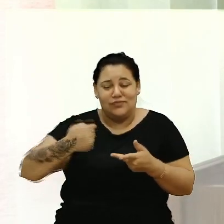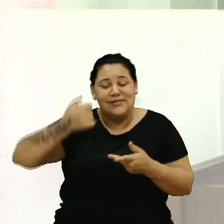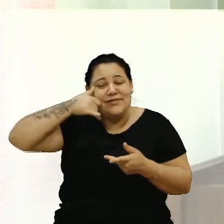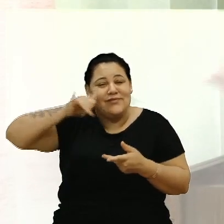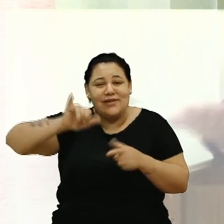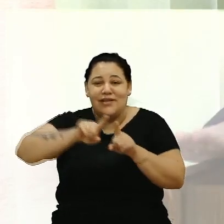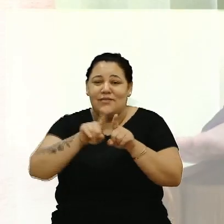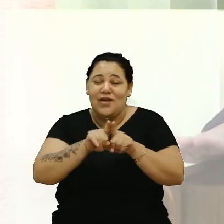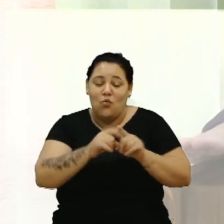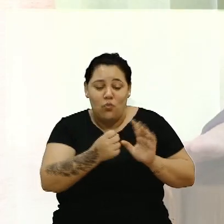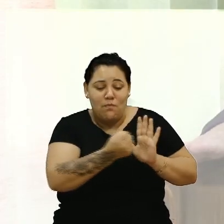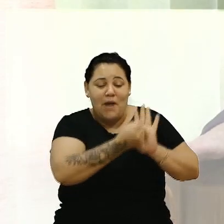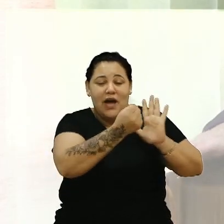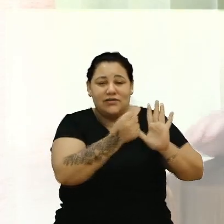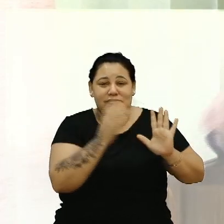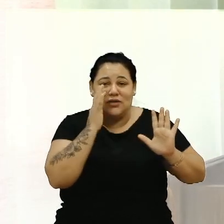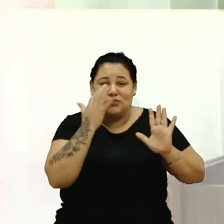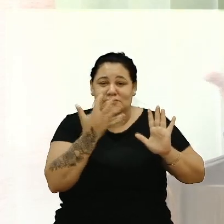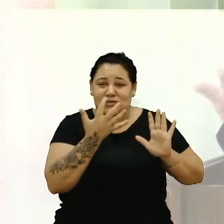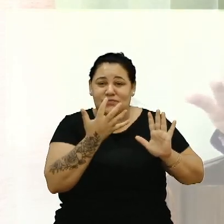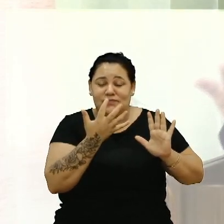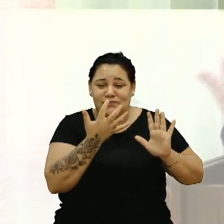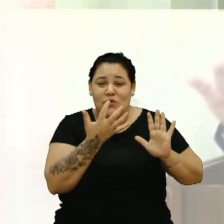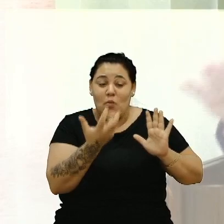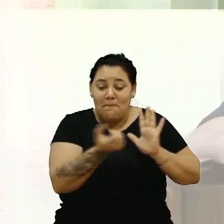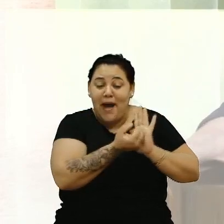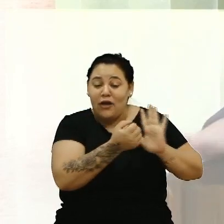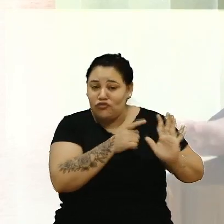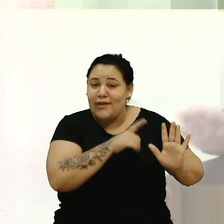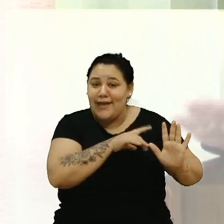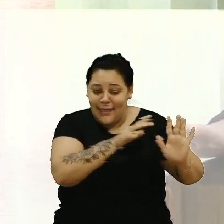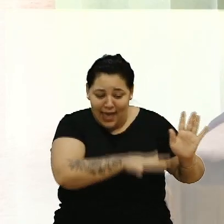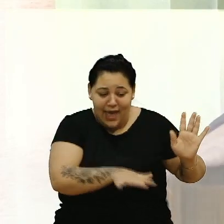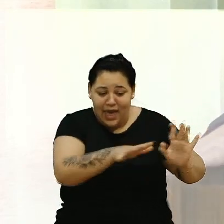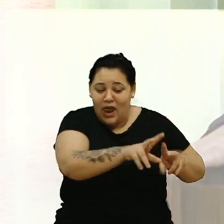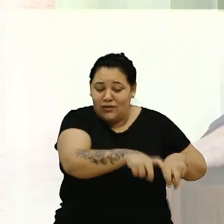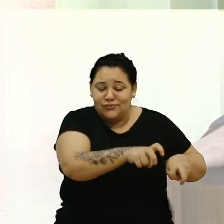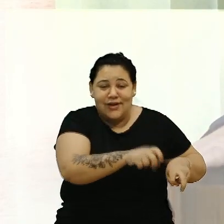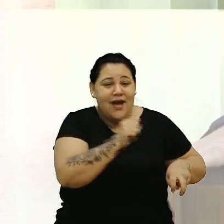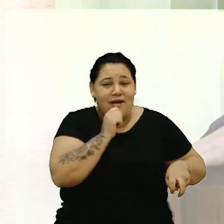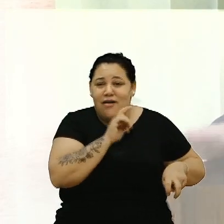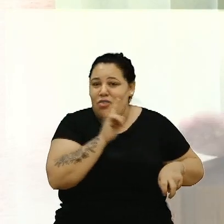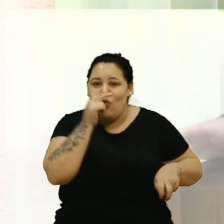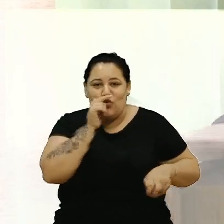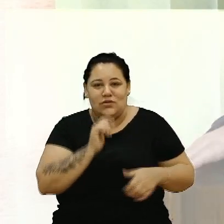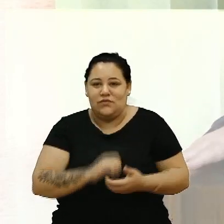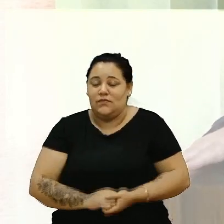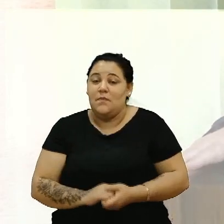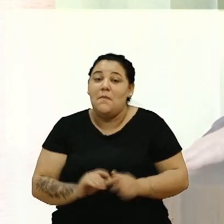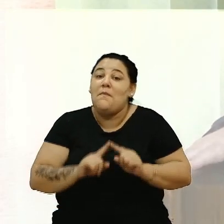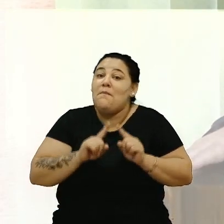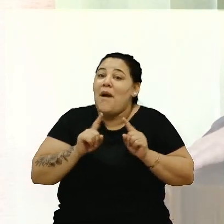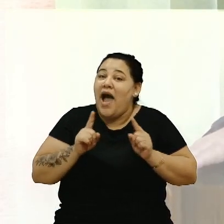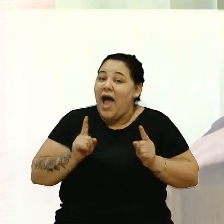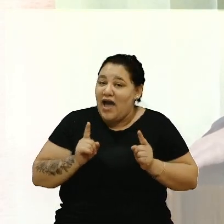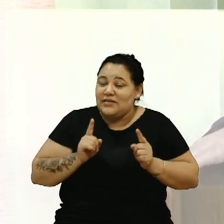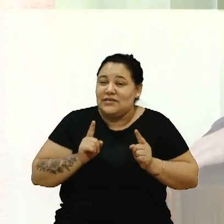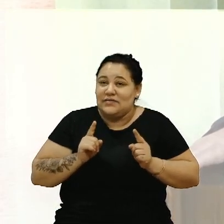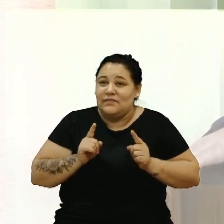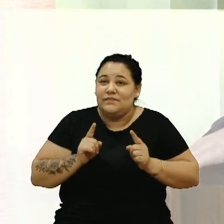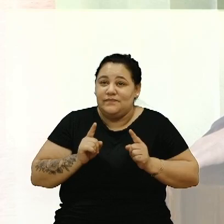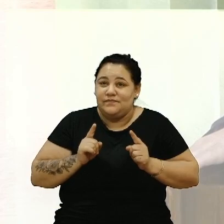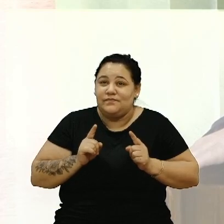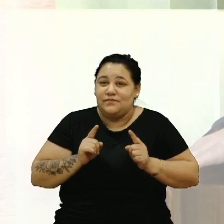O impacto que isso teve na agricultura ainda a gente não conseguiu dimensionar. Porém, estimativas apontam para